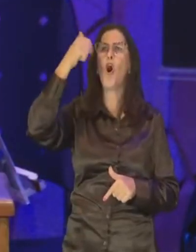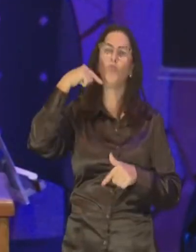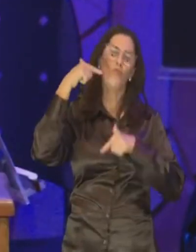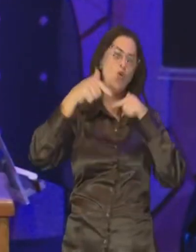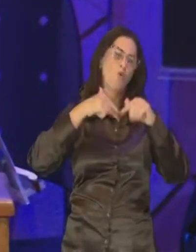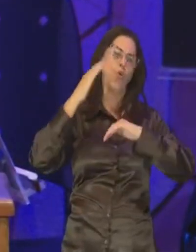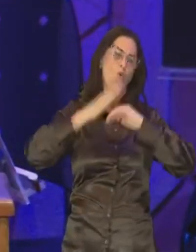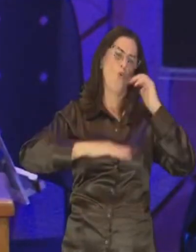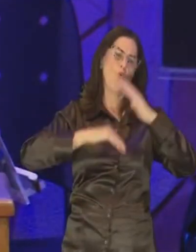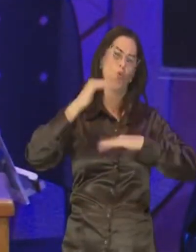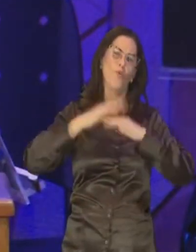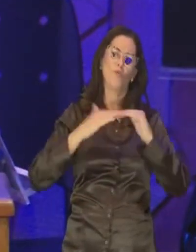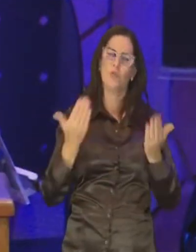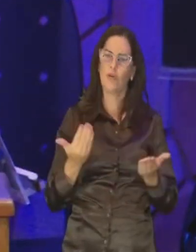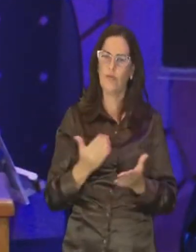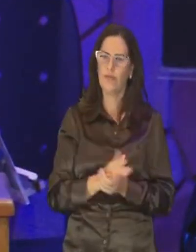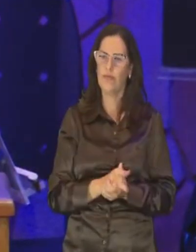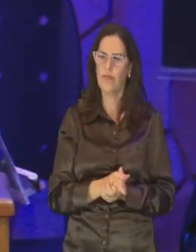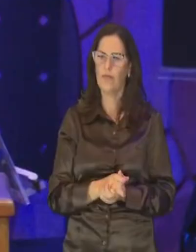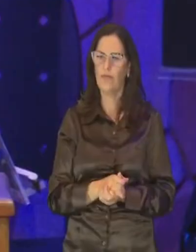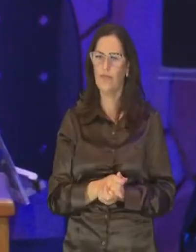dar.